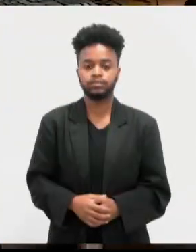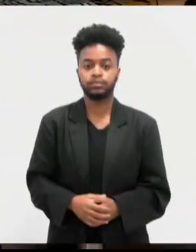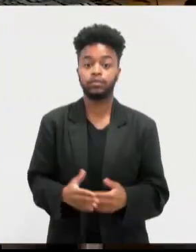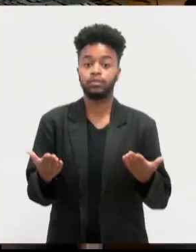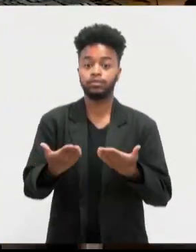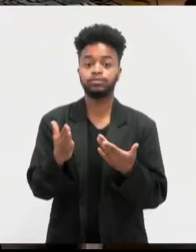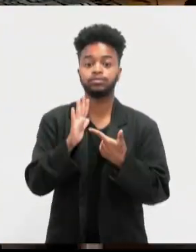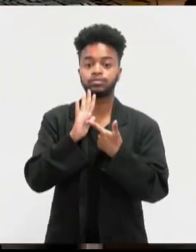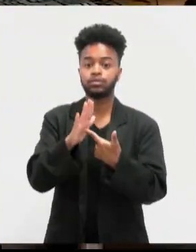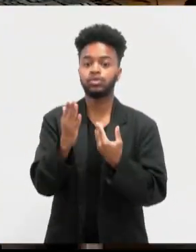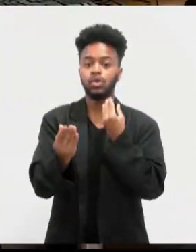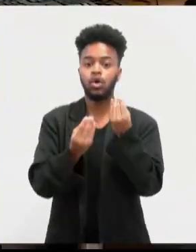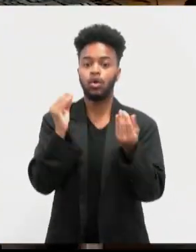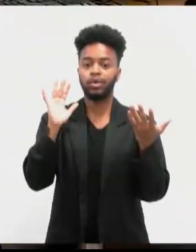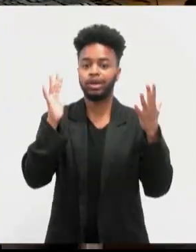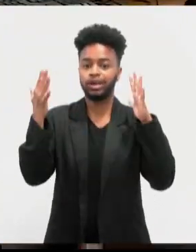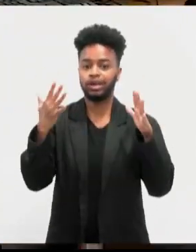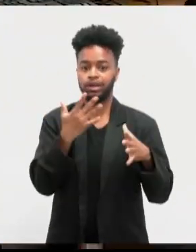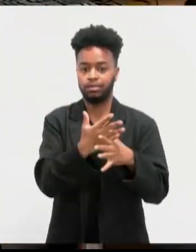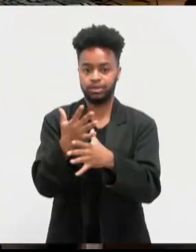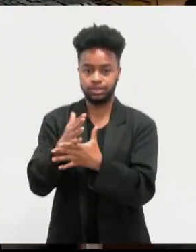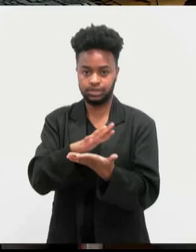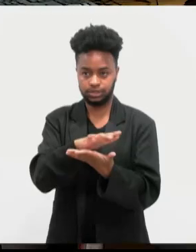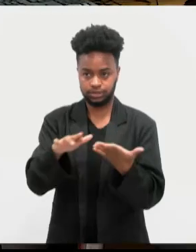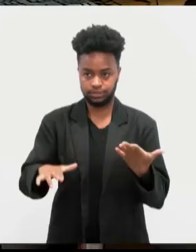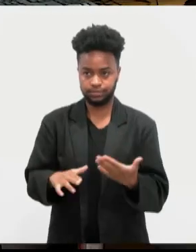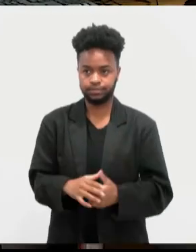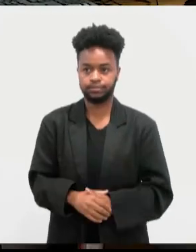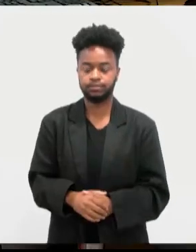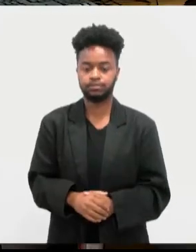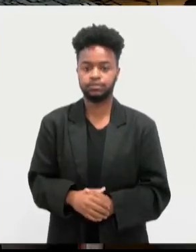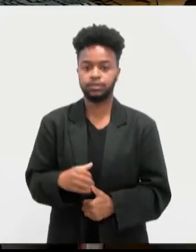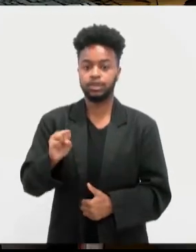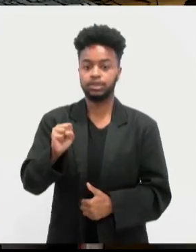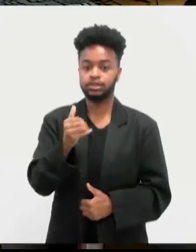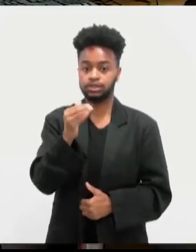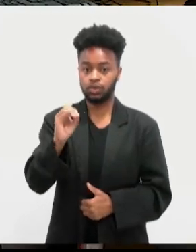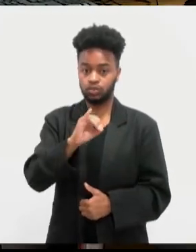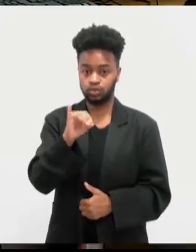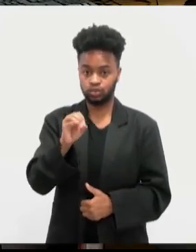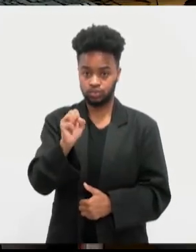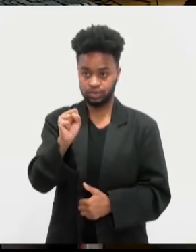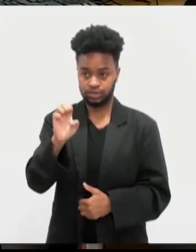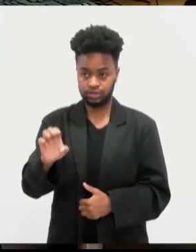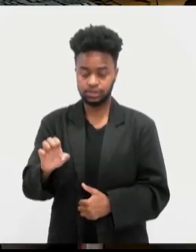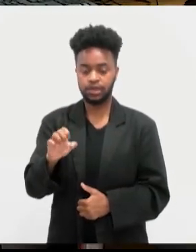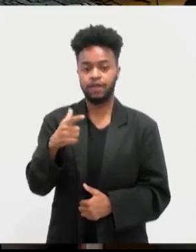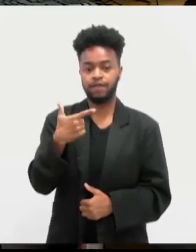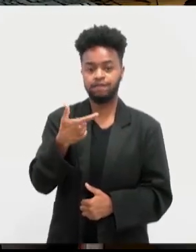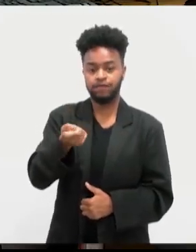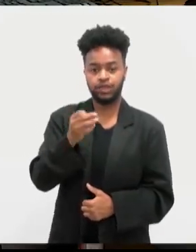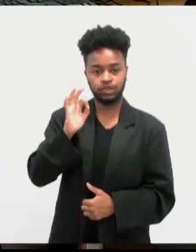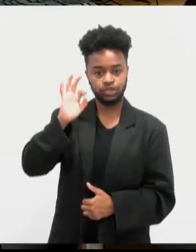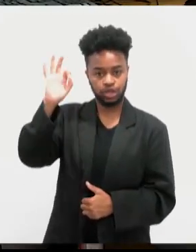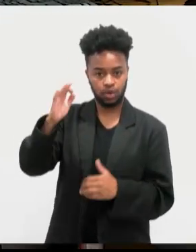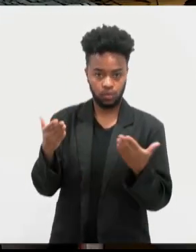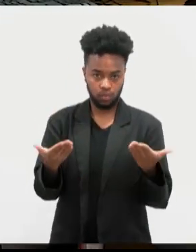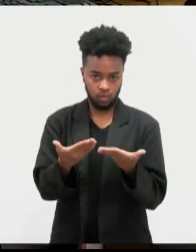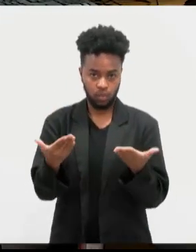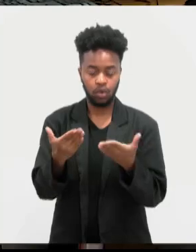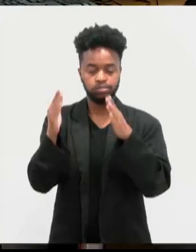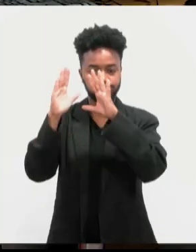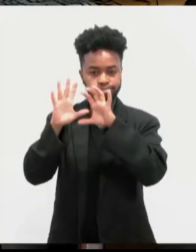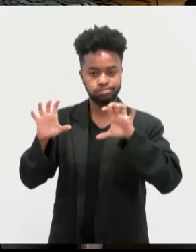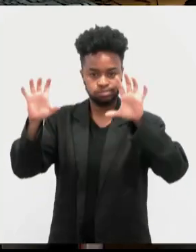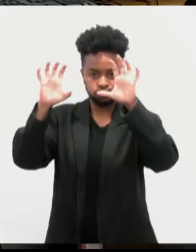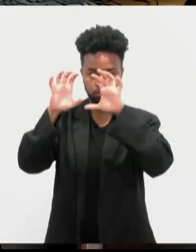Vamos agora dar uma olhada no tempo em algumas cidades do estado. Em São José do Vale do Rio Preto faz 20 graus e o